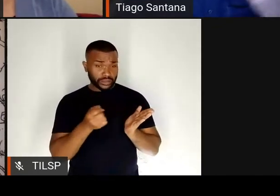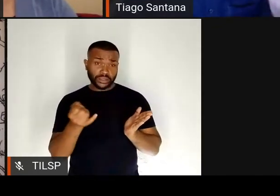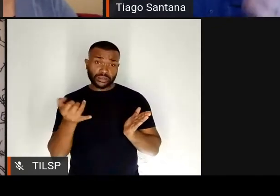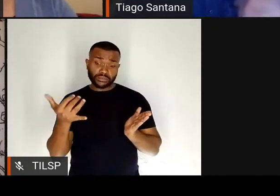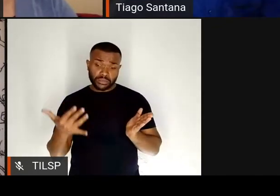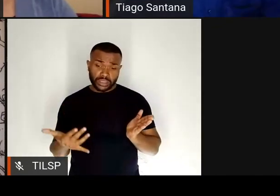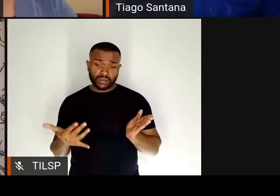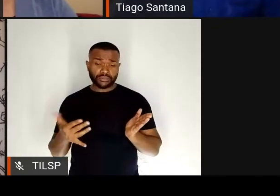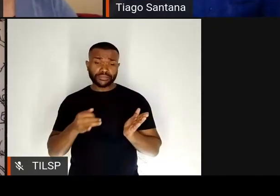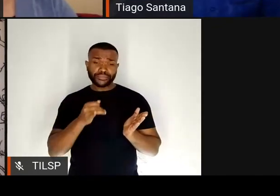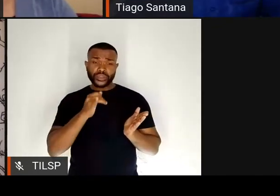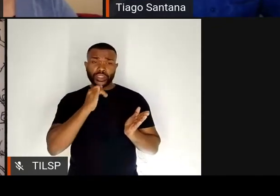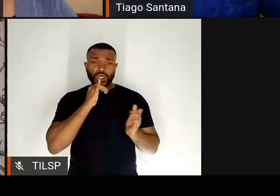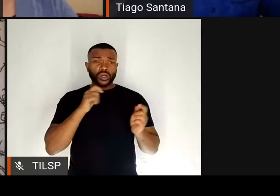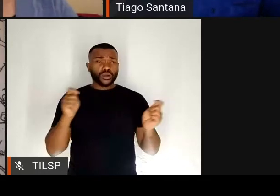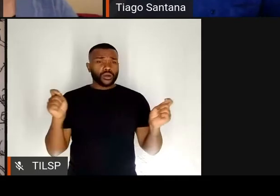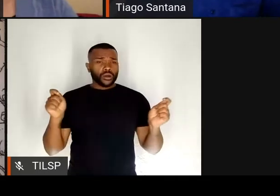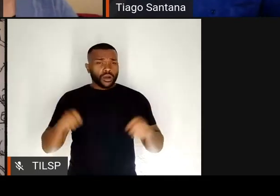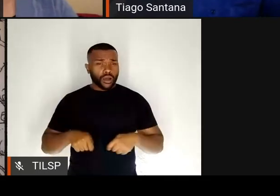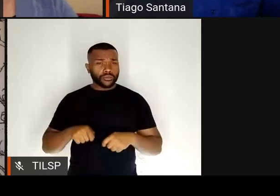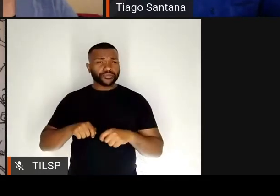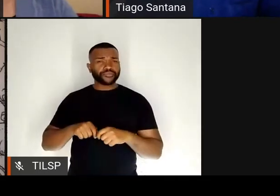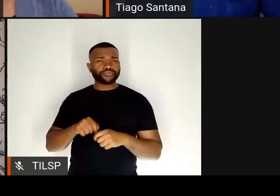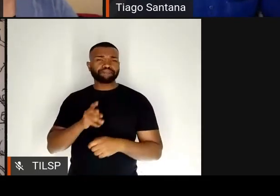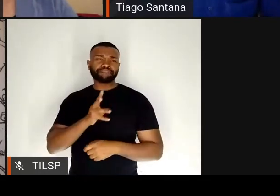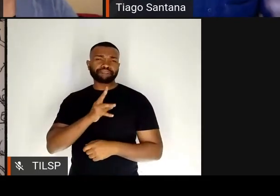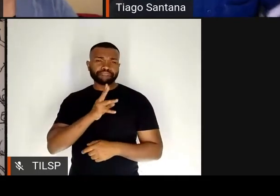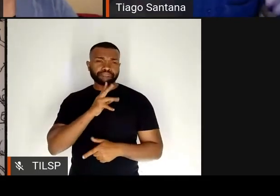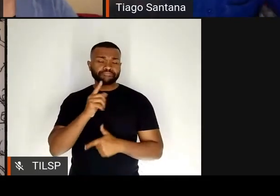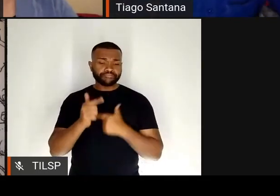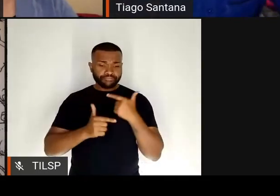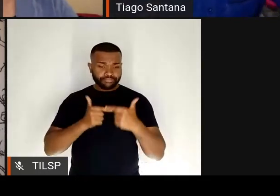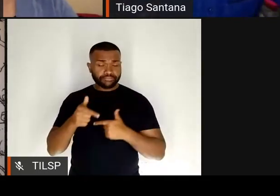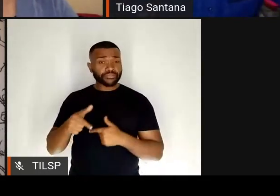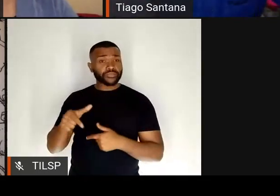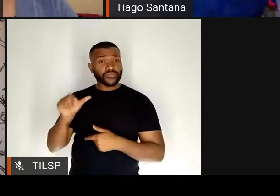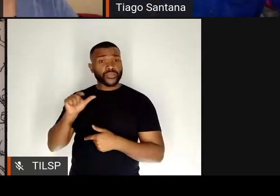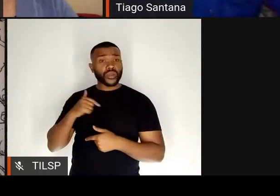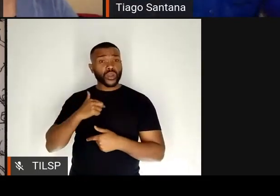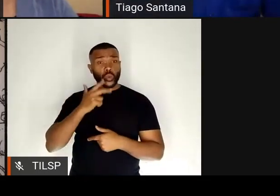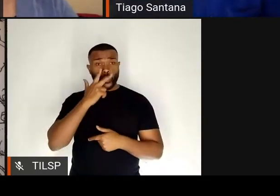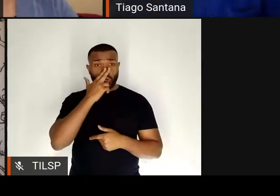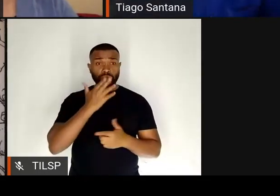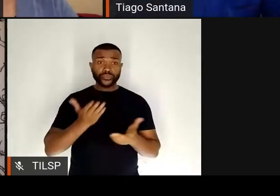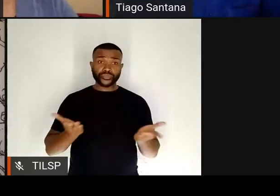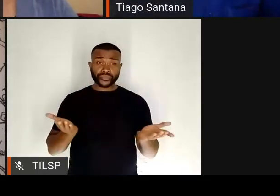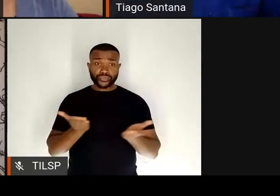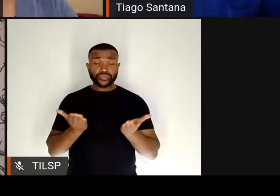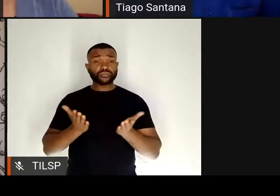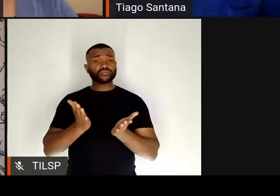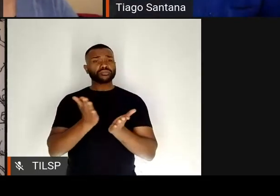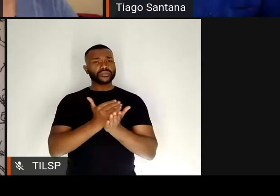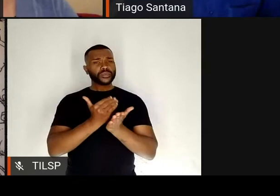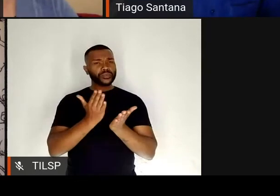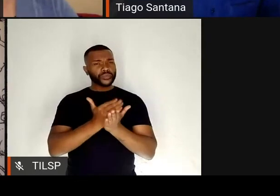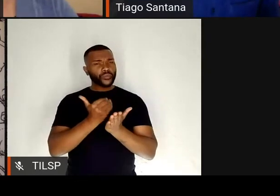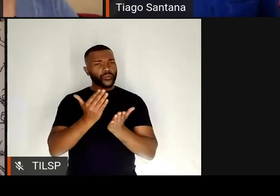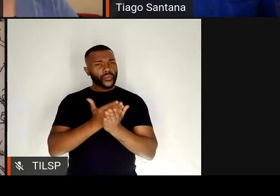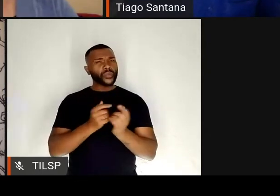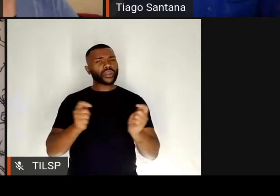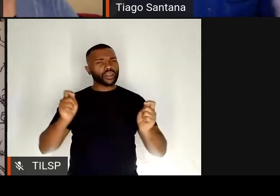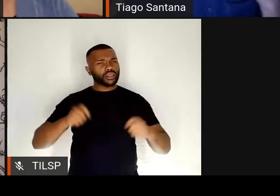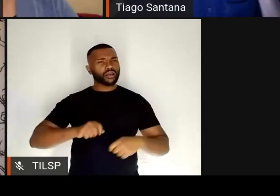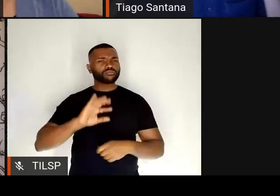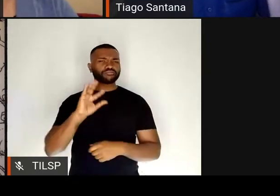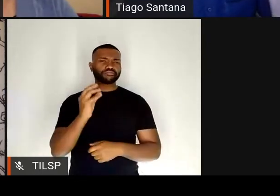tido a possibilidade de mergulhar nessa obra antes, sabe? Eu acho que esse livro traz aí essa possibilidade, né?